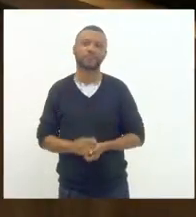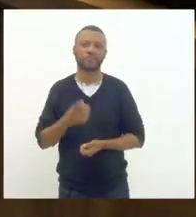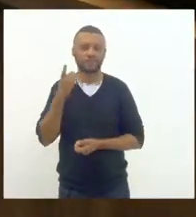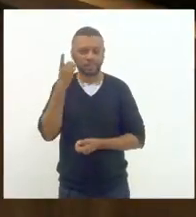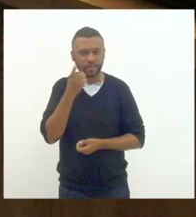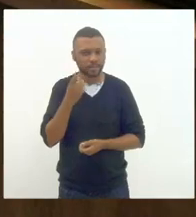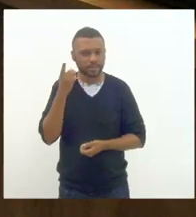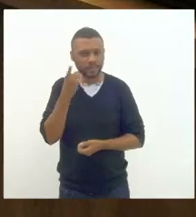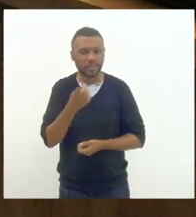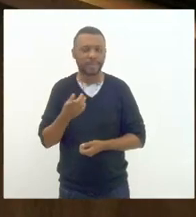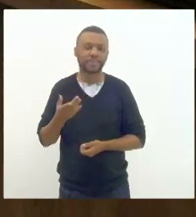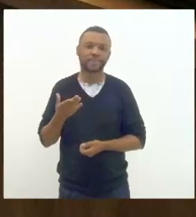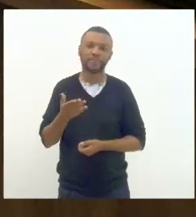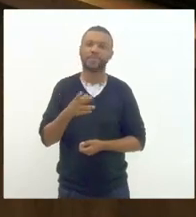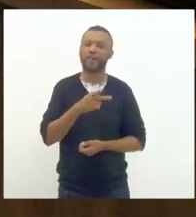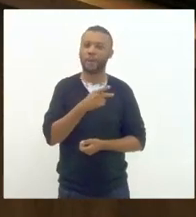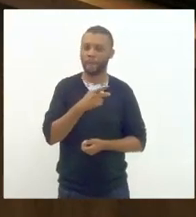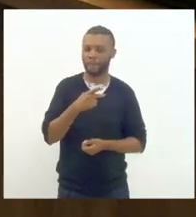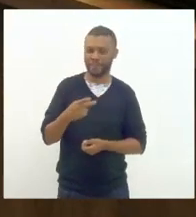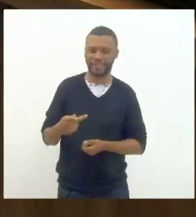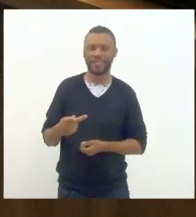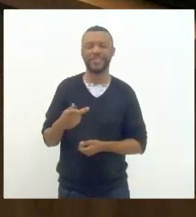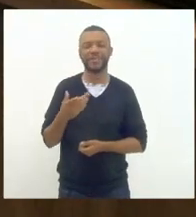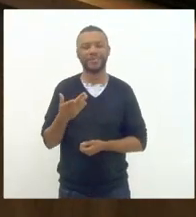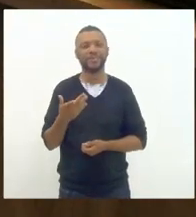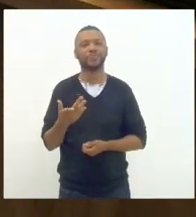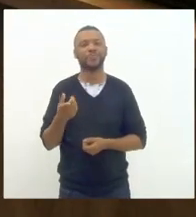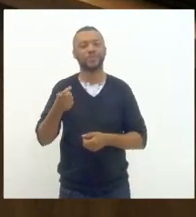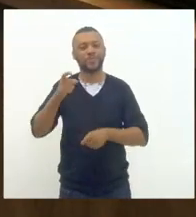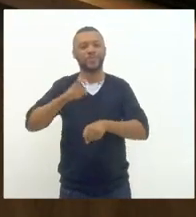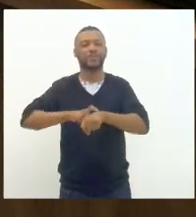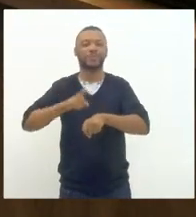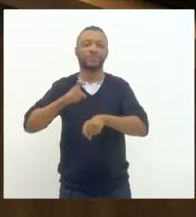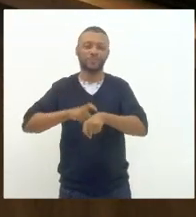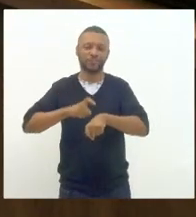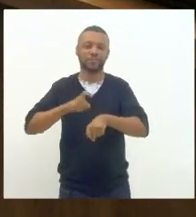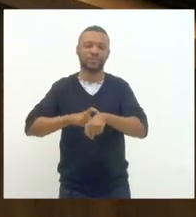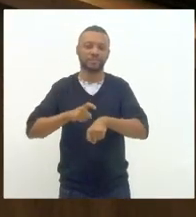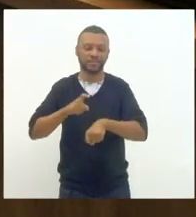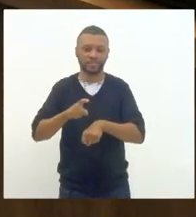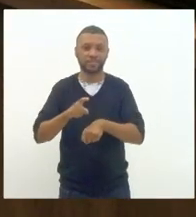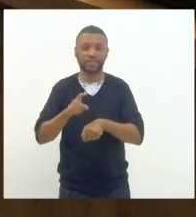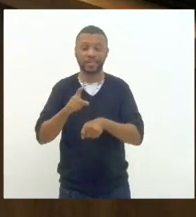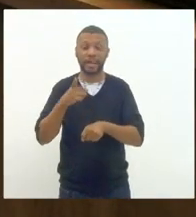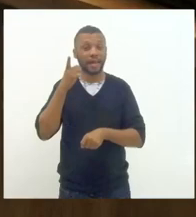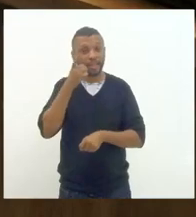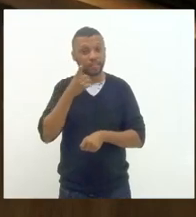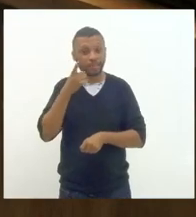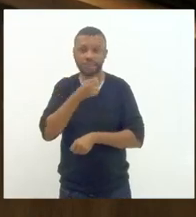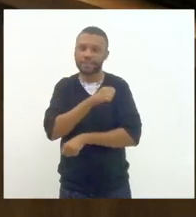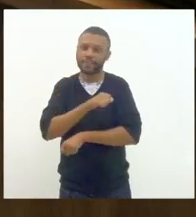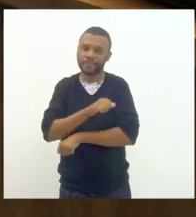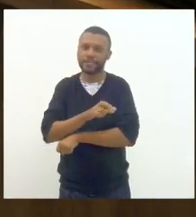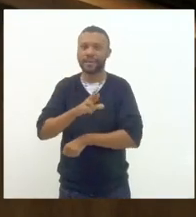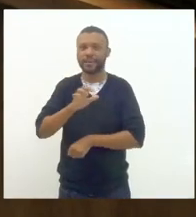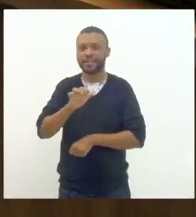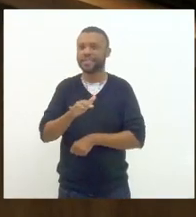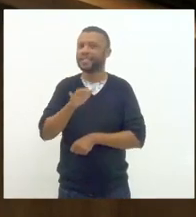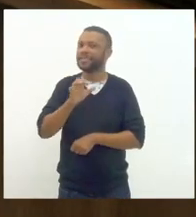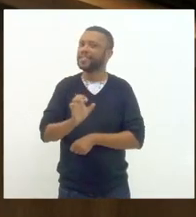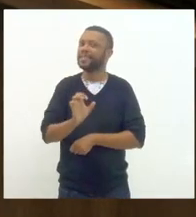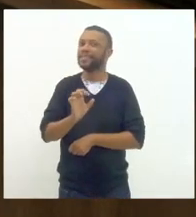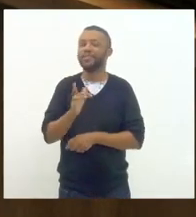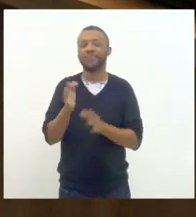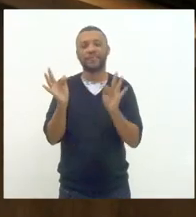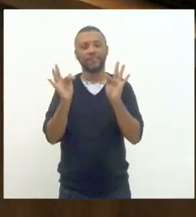deputada, presidente, nesse momento aí, a deputada enfermeira Rejane, a gente fica muito feliz que o